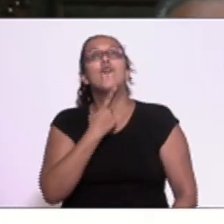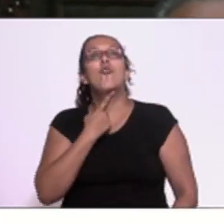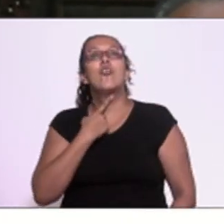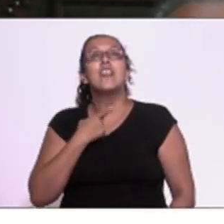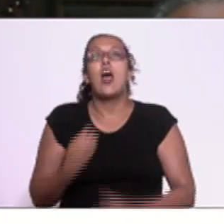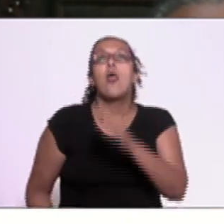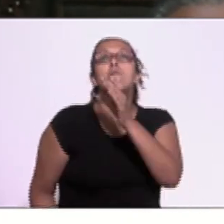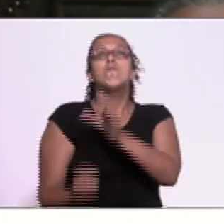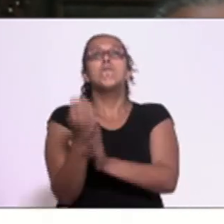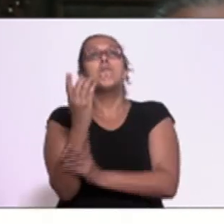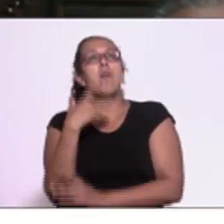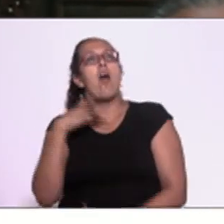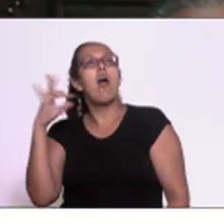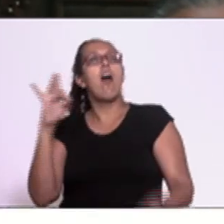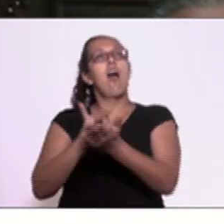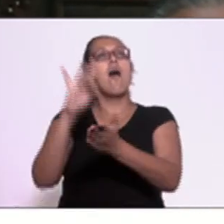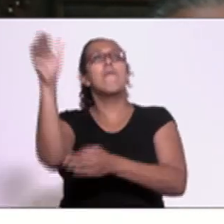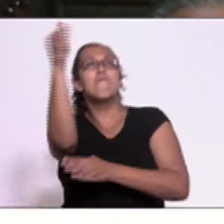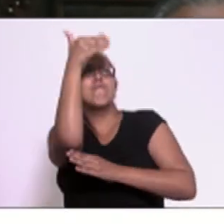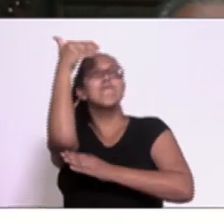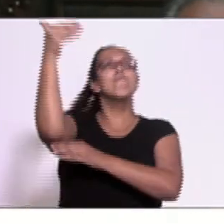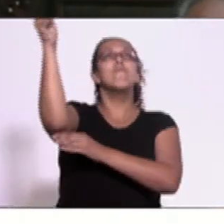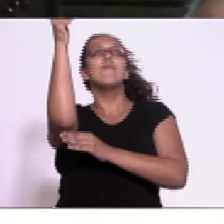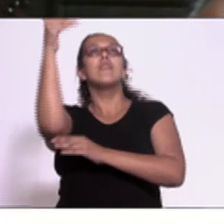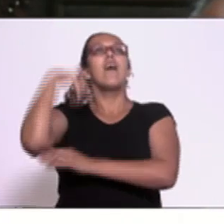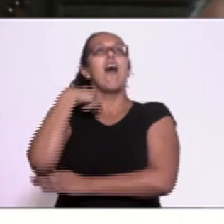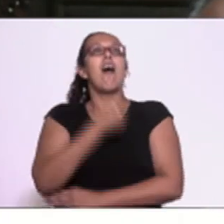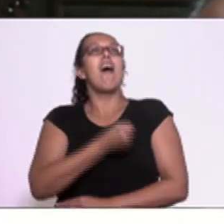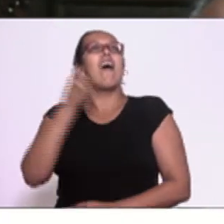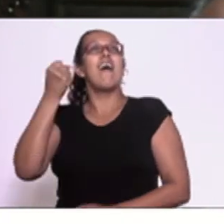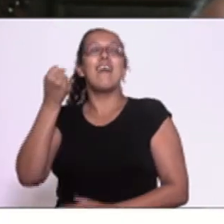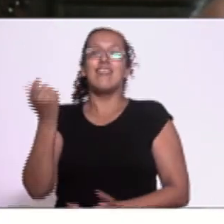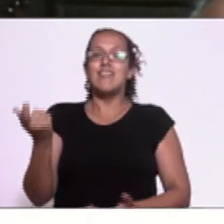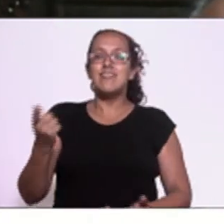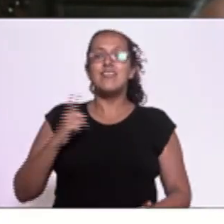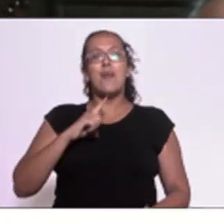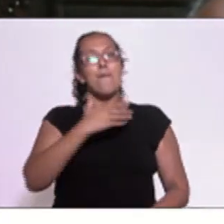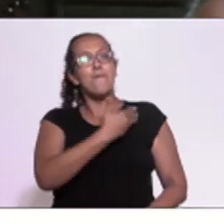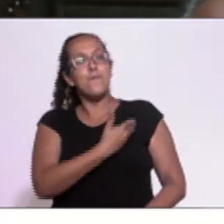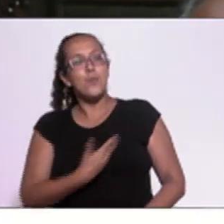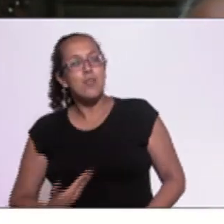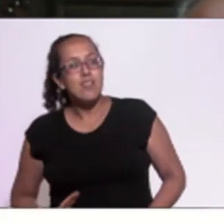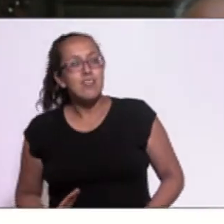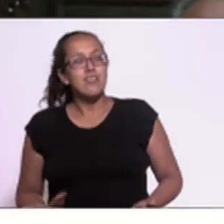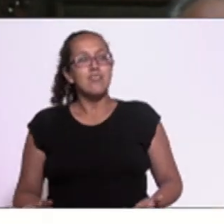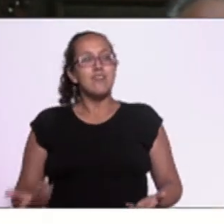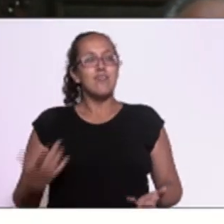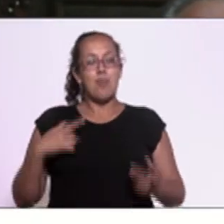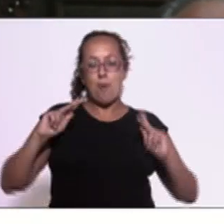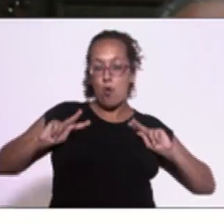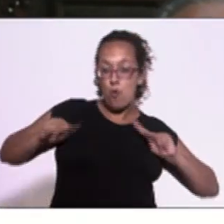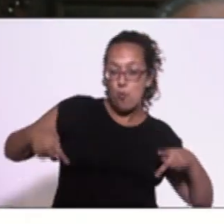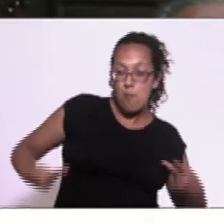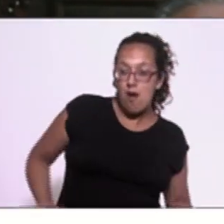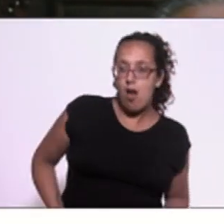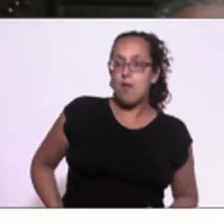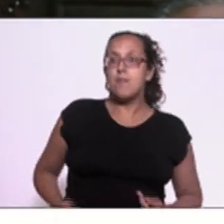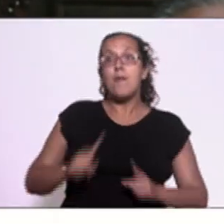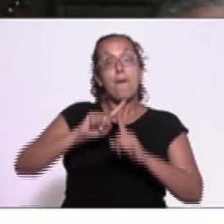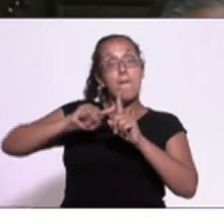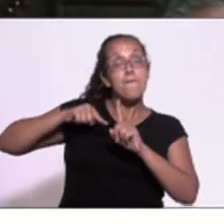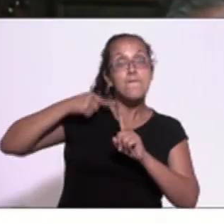bandeira. Ora, todo este legado político e humanitário, juntamente com o patrimônio